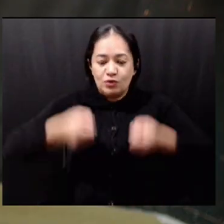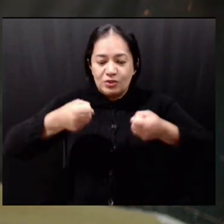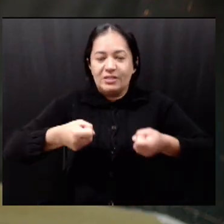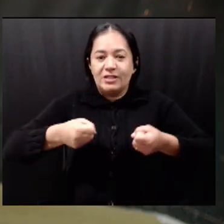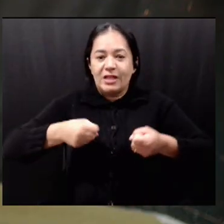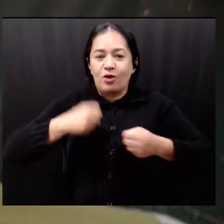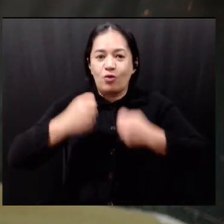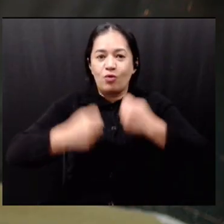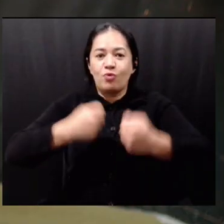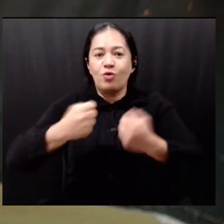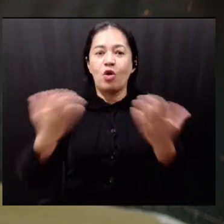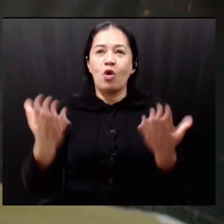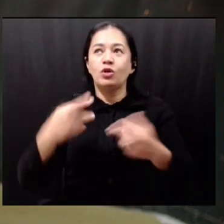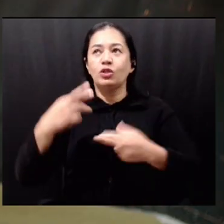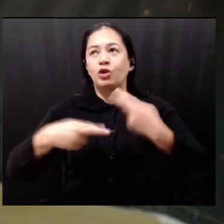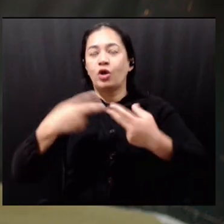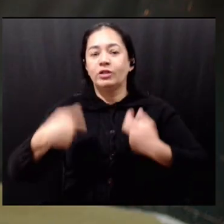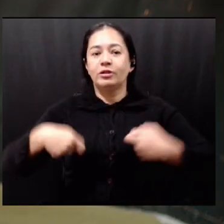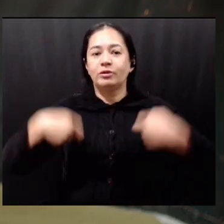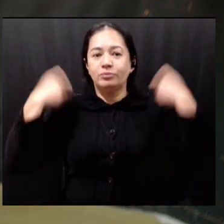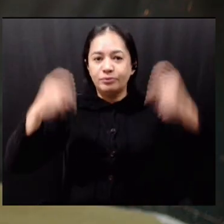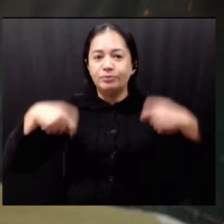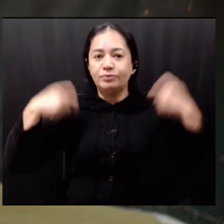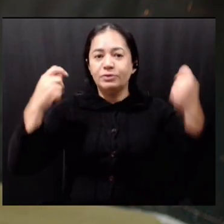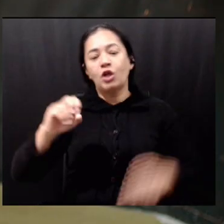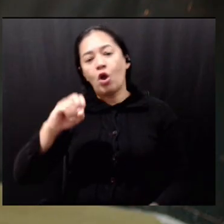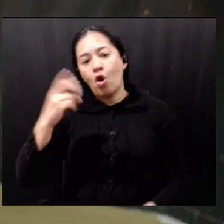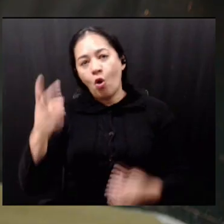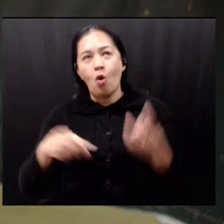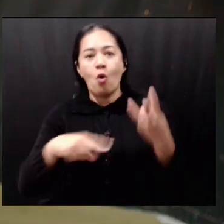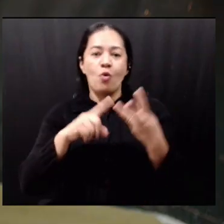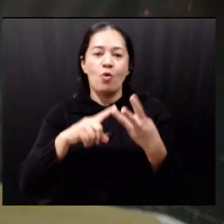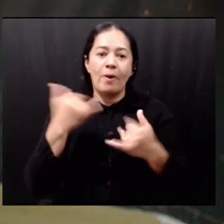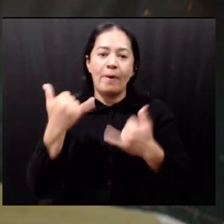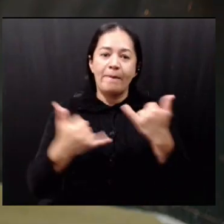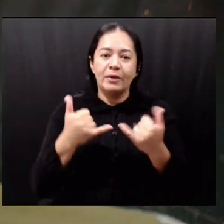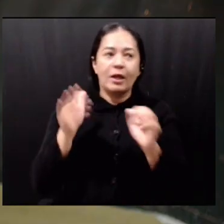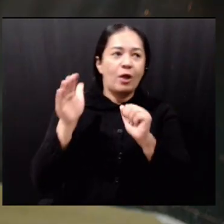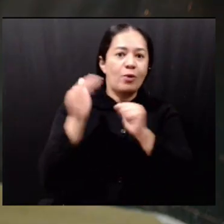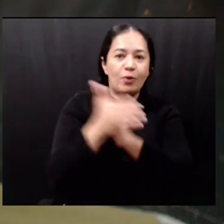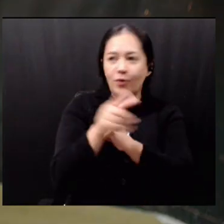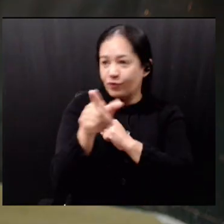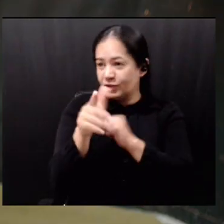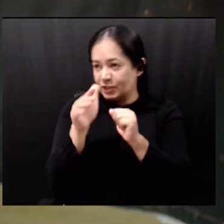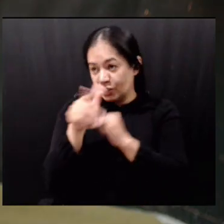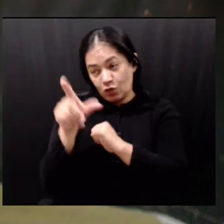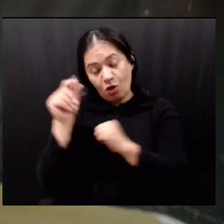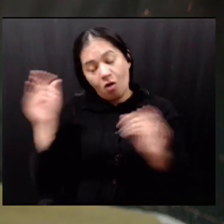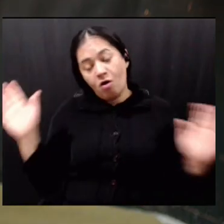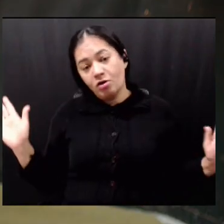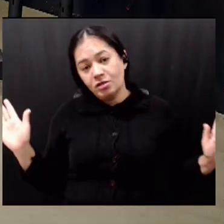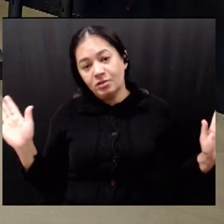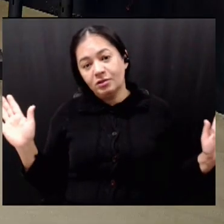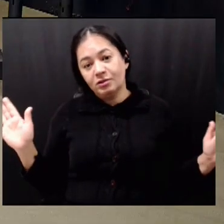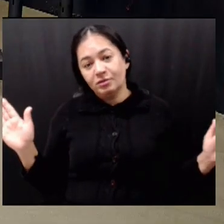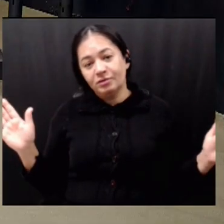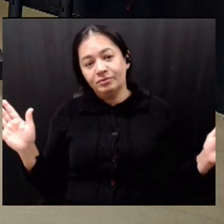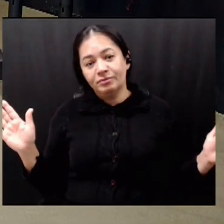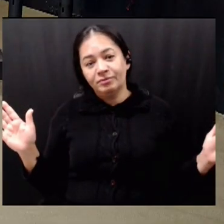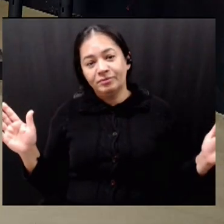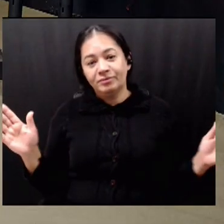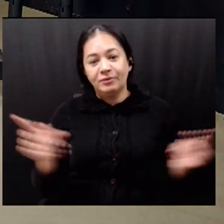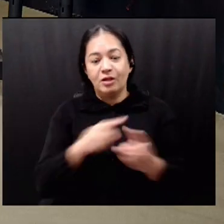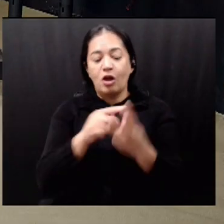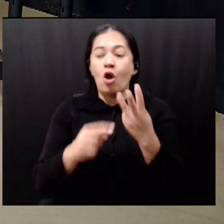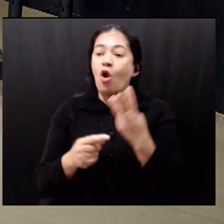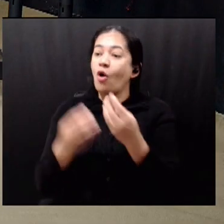ou então nós vamos brincar de esconde-esconde. Você escolhe. Qual das 3 brincadeiras você quer? Ofertar possibilidades, é